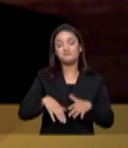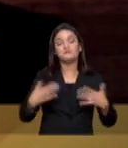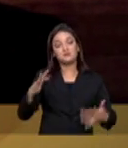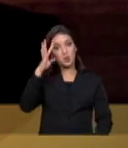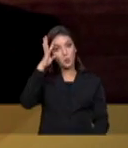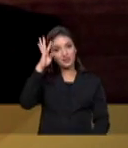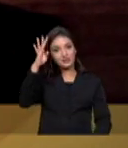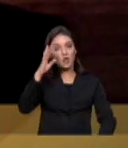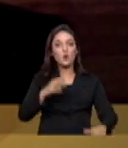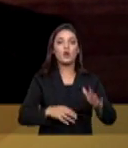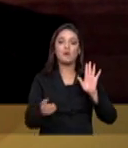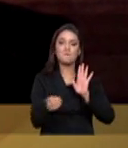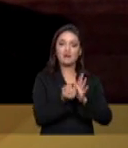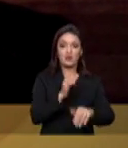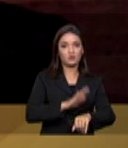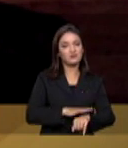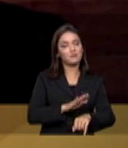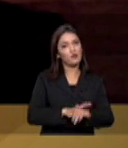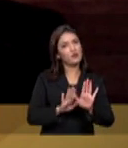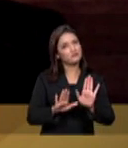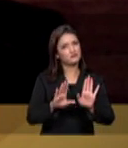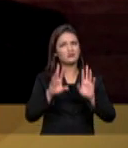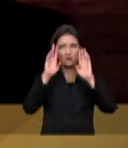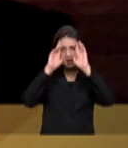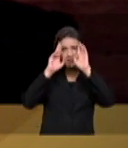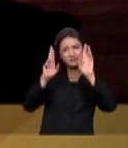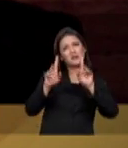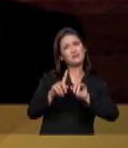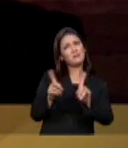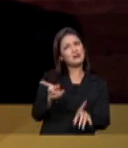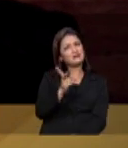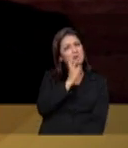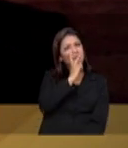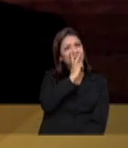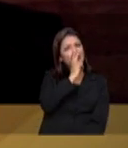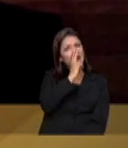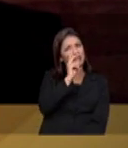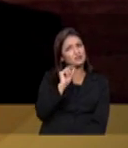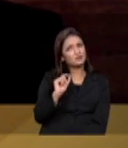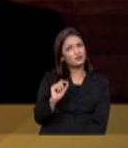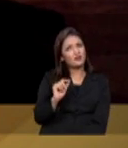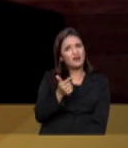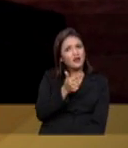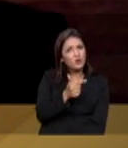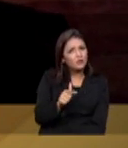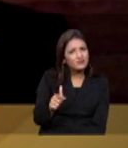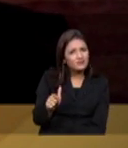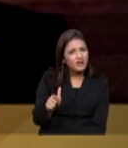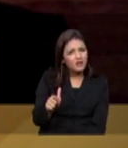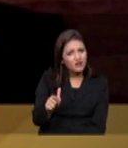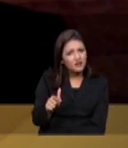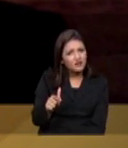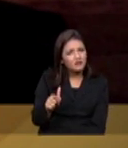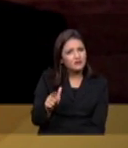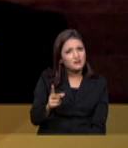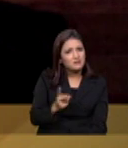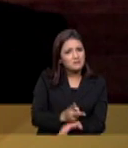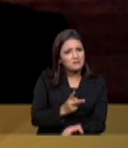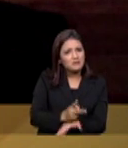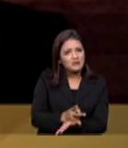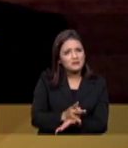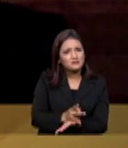Marco temporal com todo respeito parece-me não considerar em sua formulação